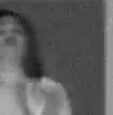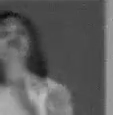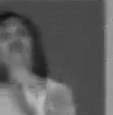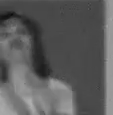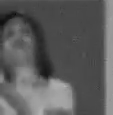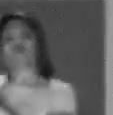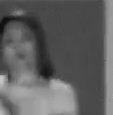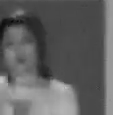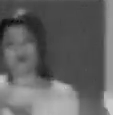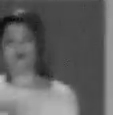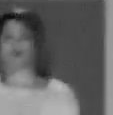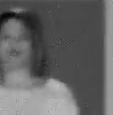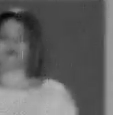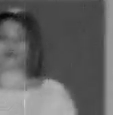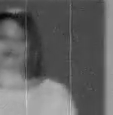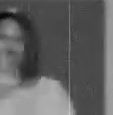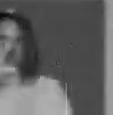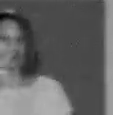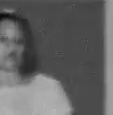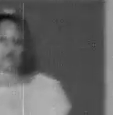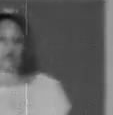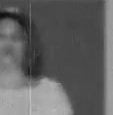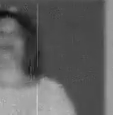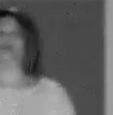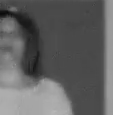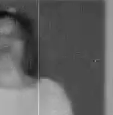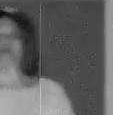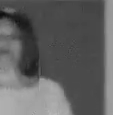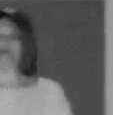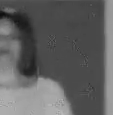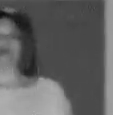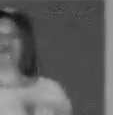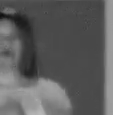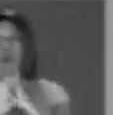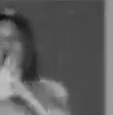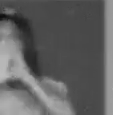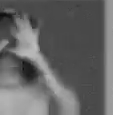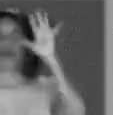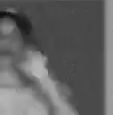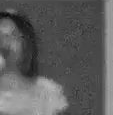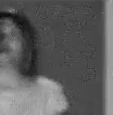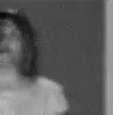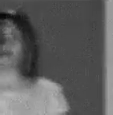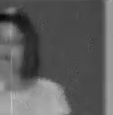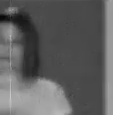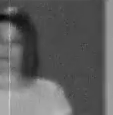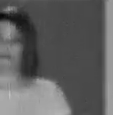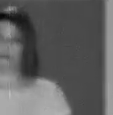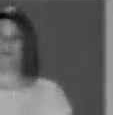fazê-la. Ciro, glória a Deus, glória a Deus.